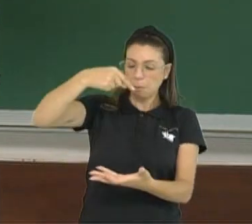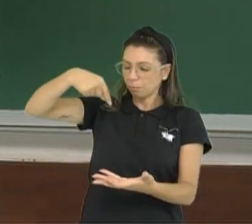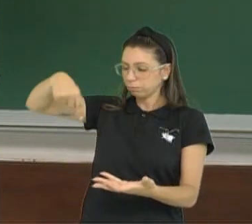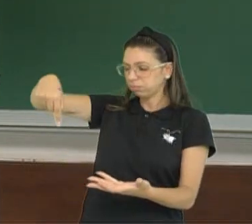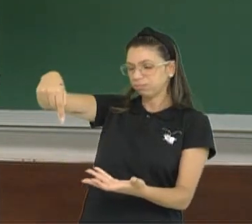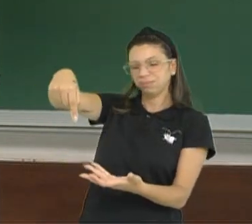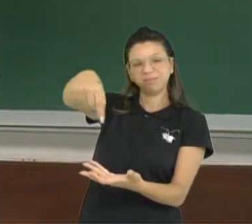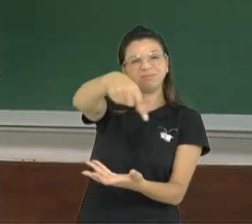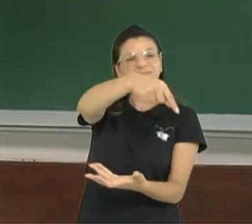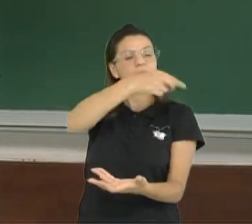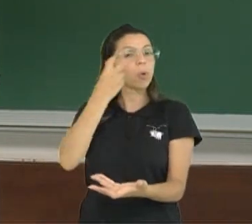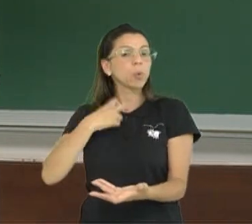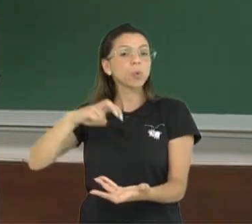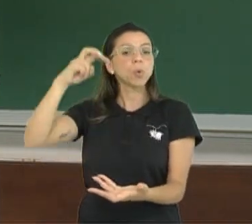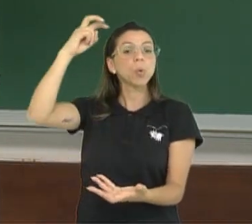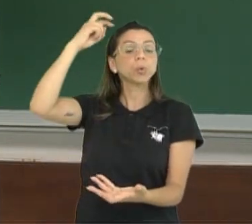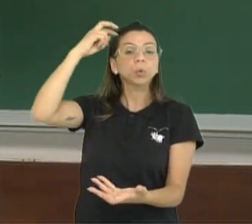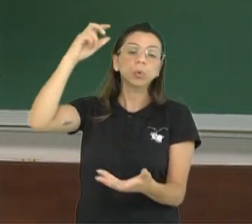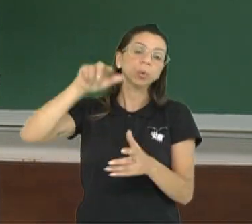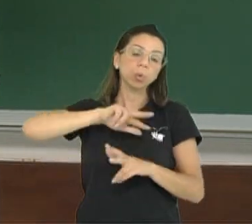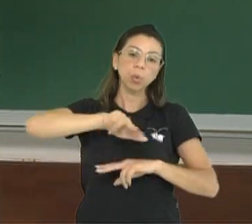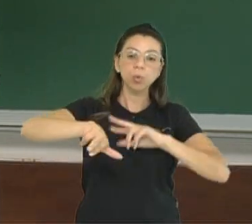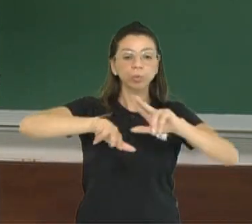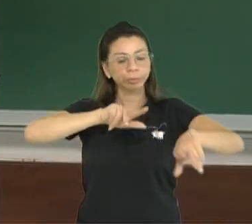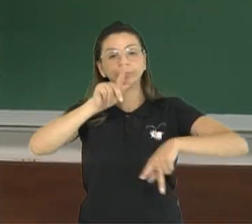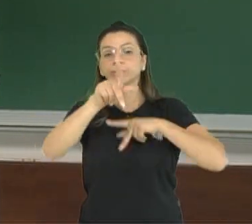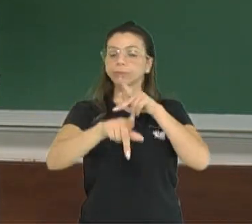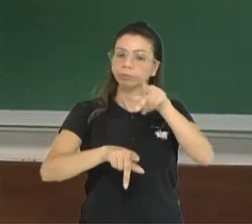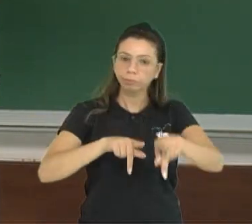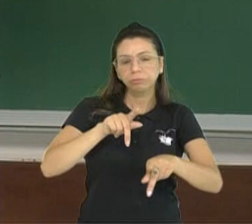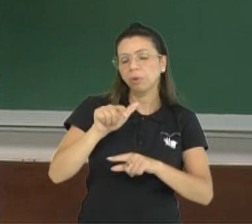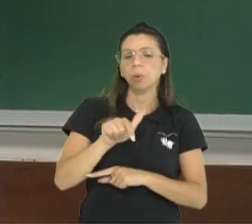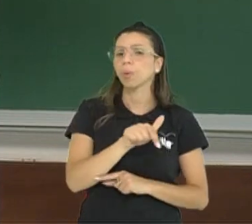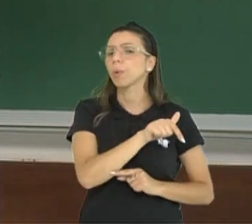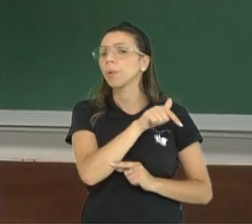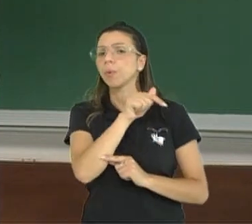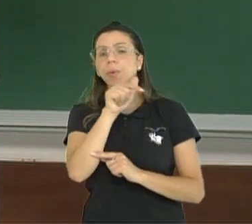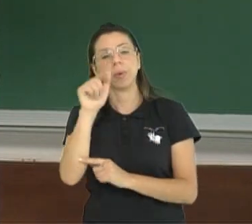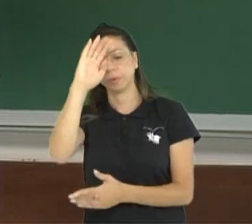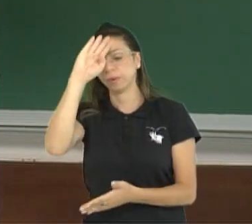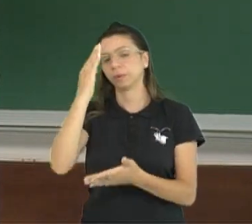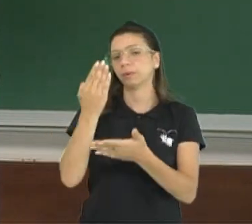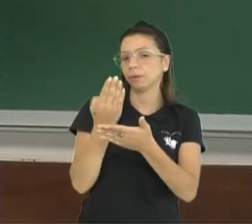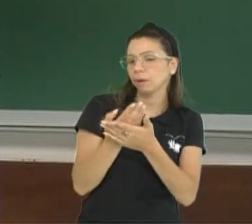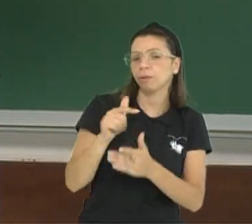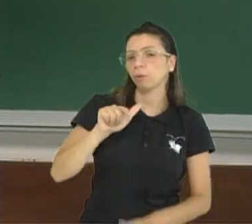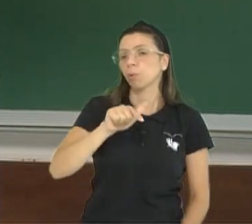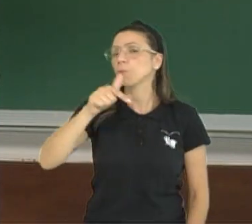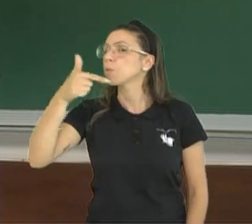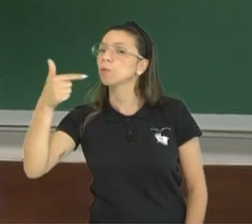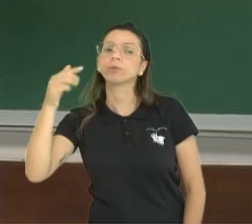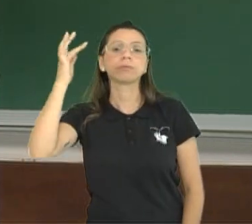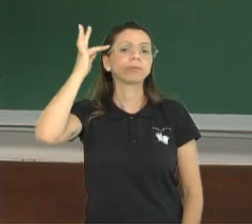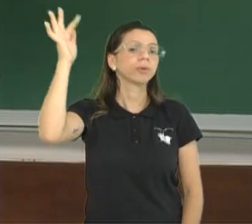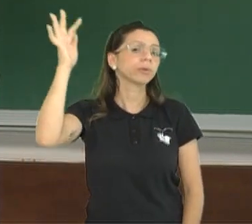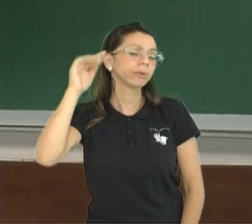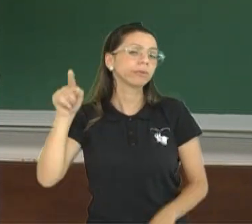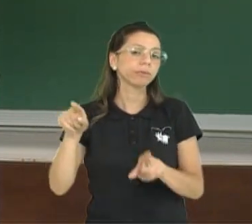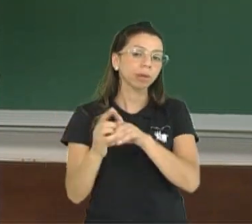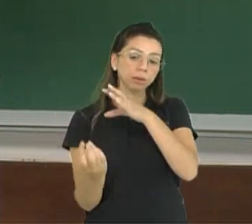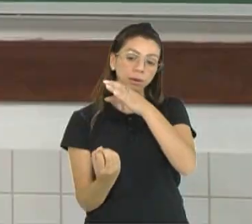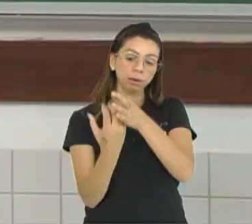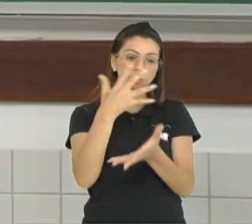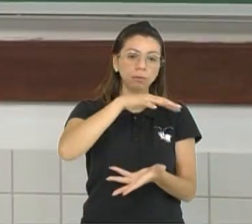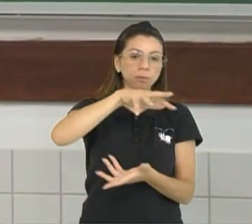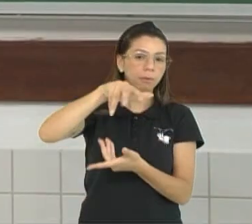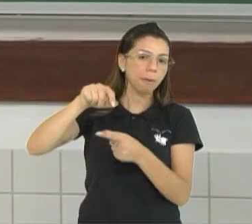vasto de culturas e que existem vários outros povos que vão ter outras teorias de criação do mundo.